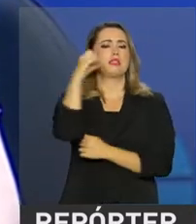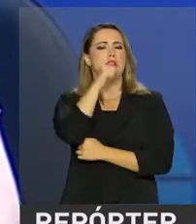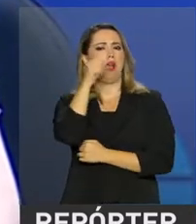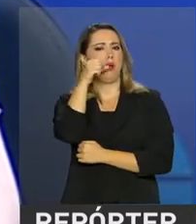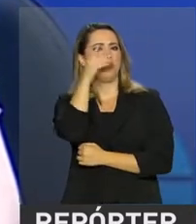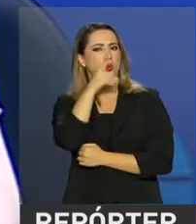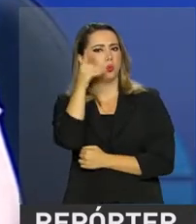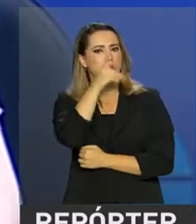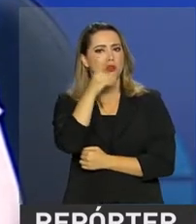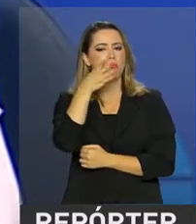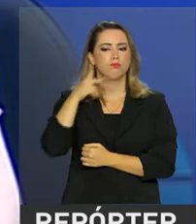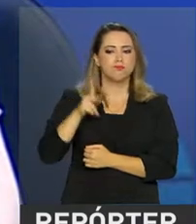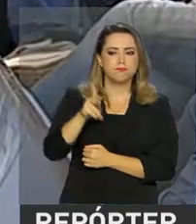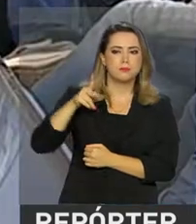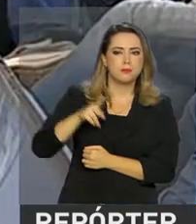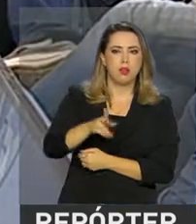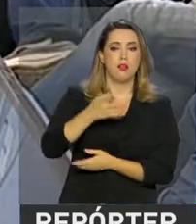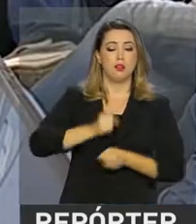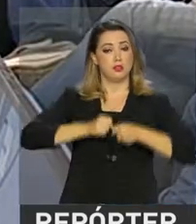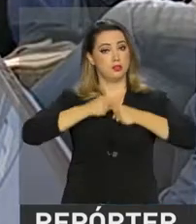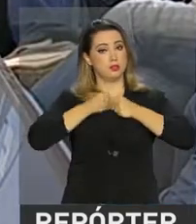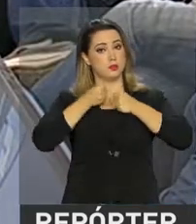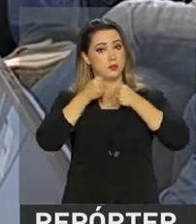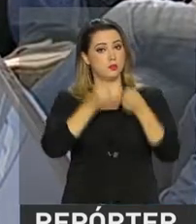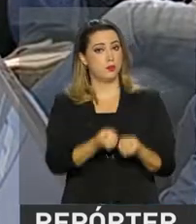semana e dedicando